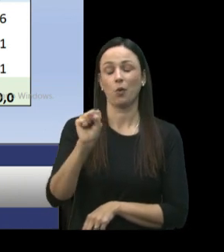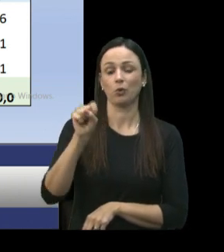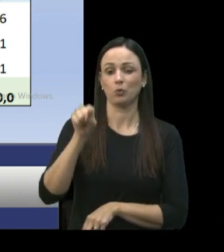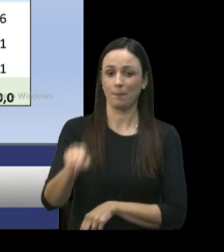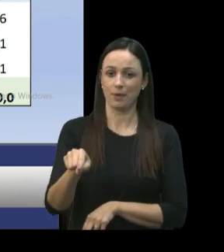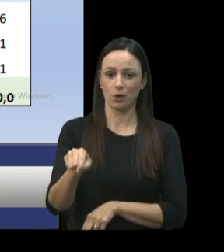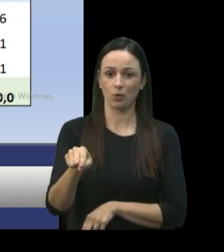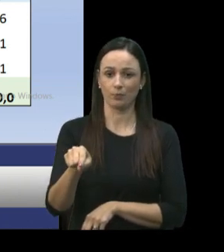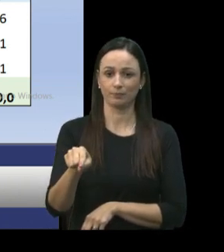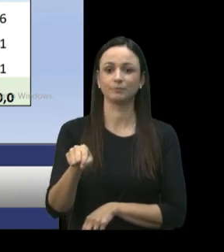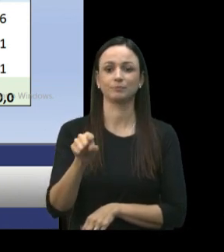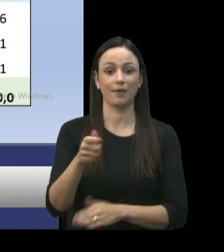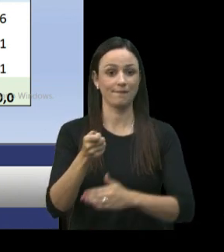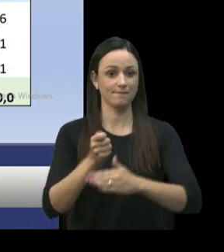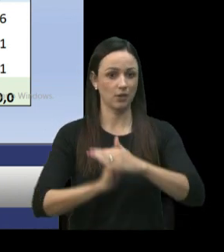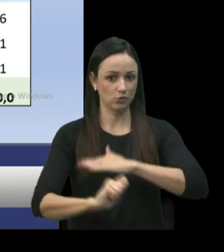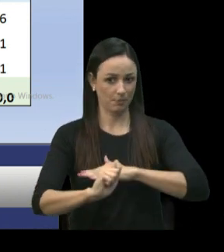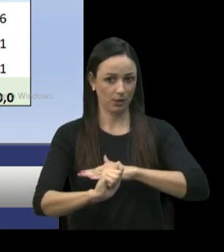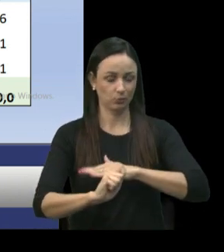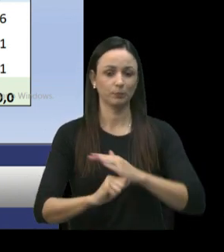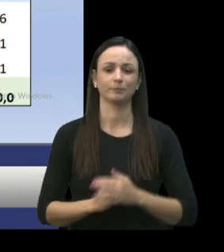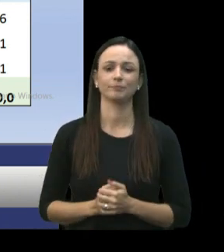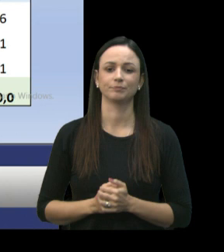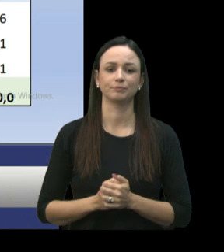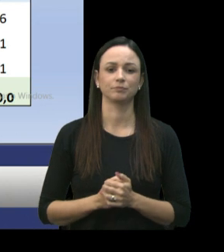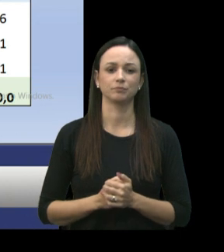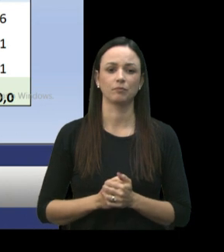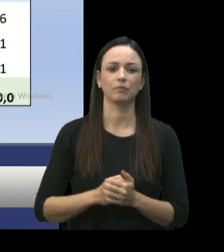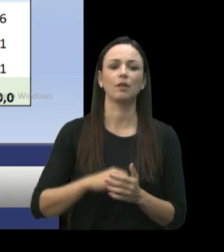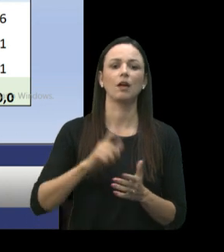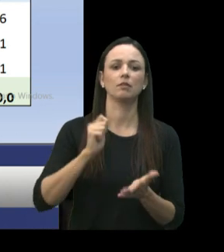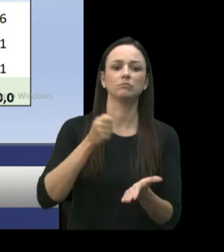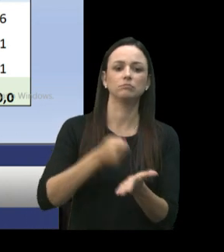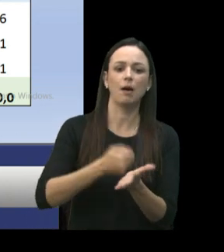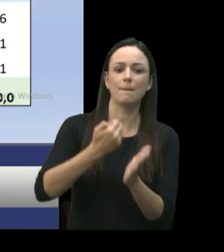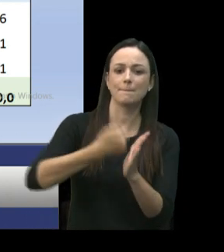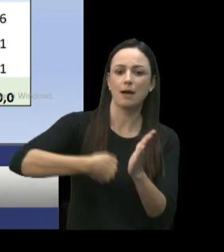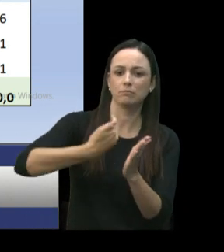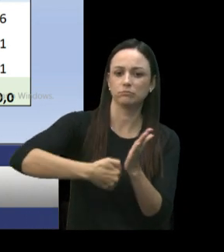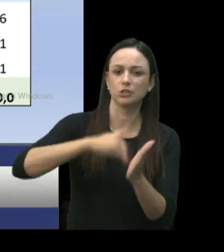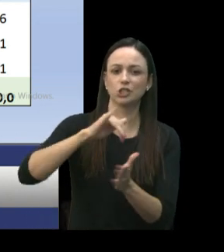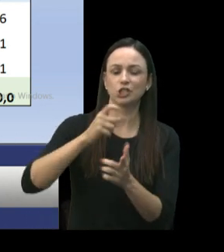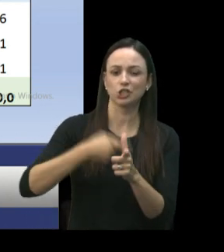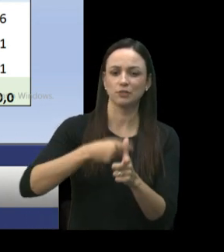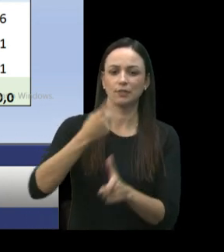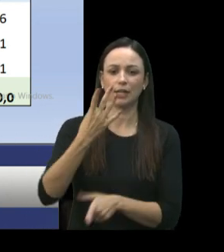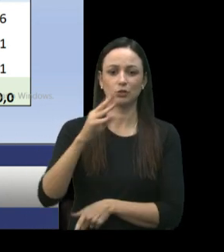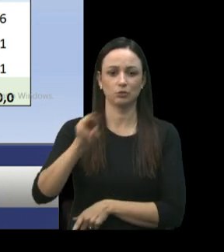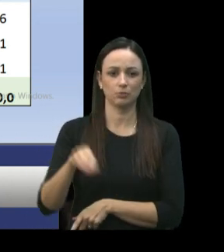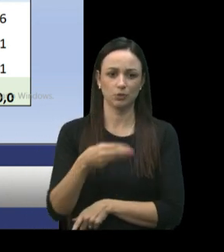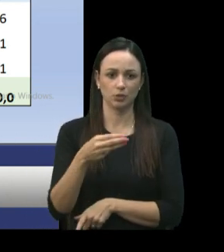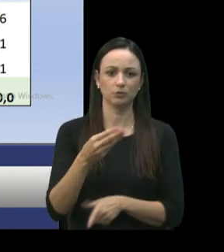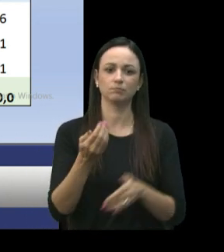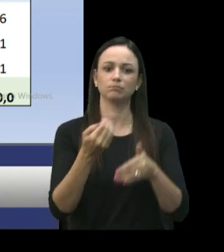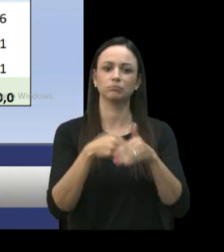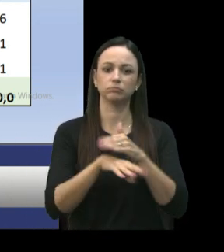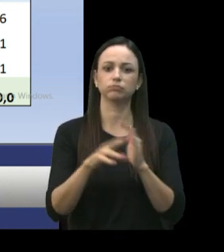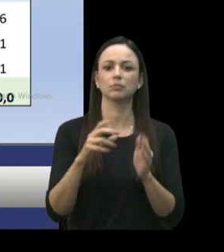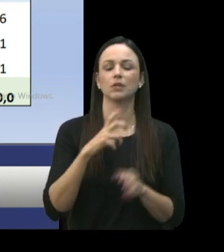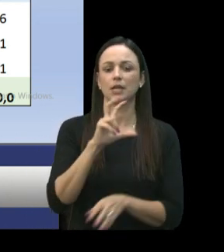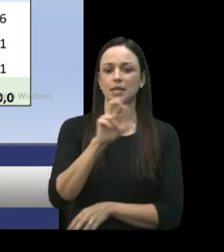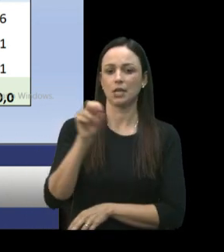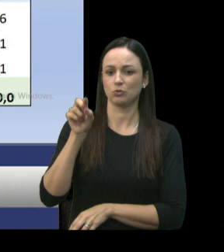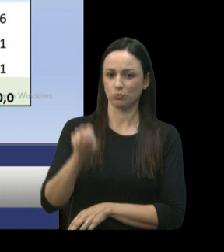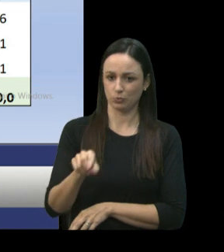64.608.000 em investimentos, amortização da dívida, 14.100.000, e reserva de contingência na ordem de